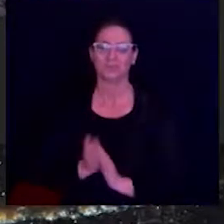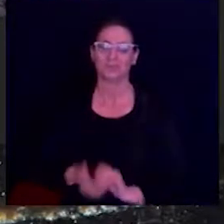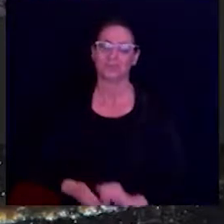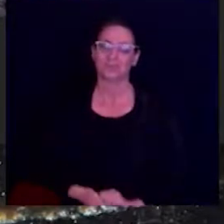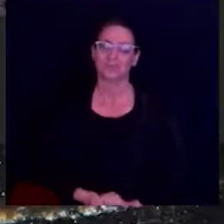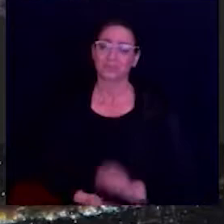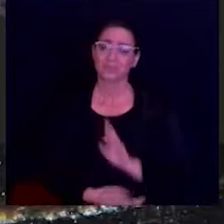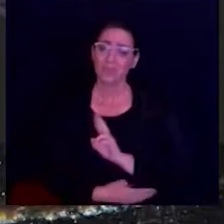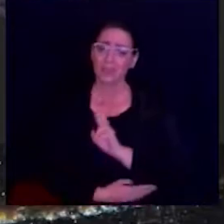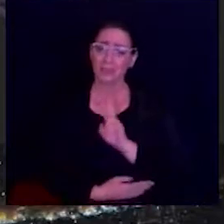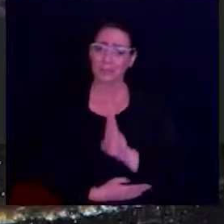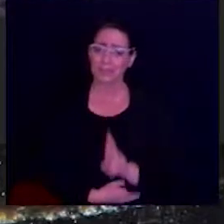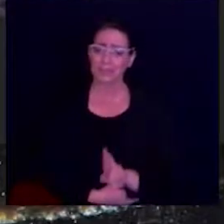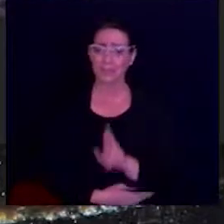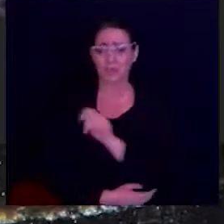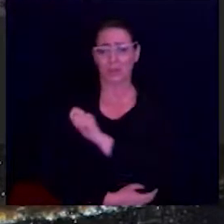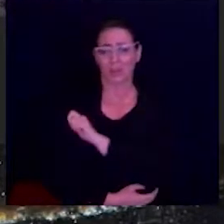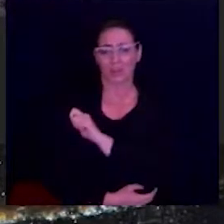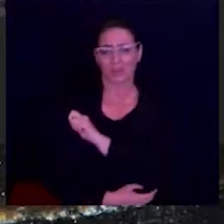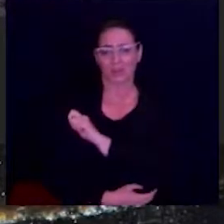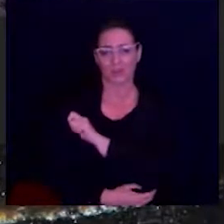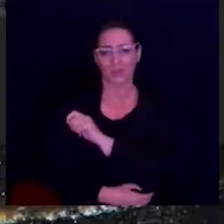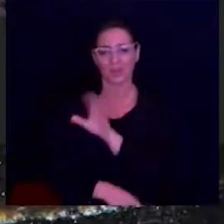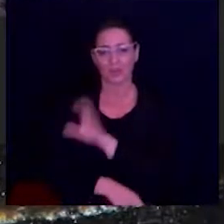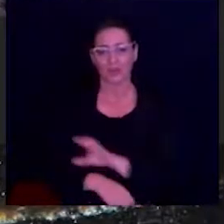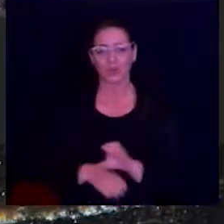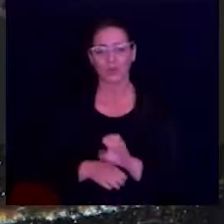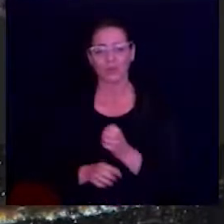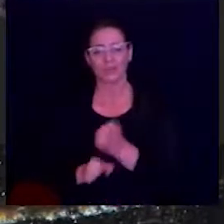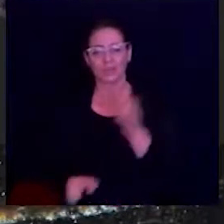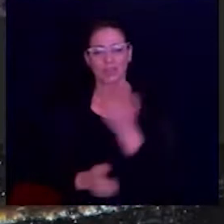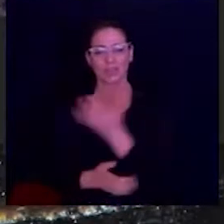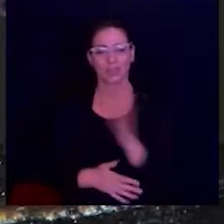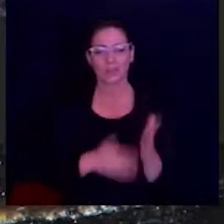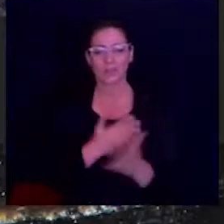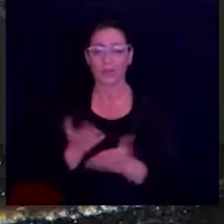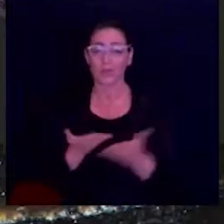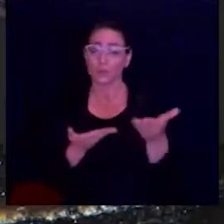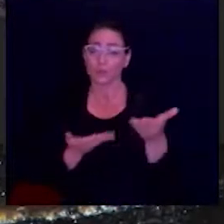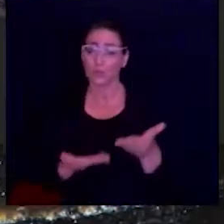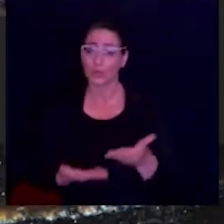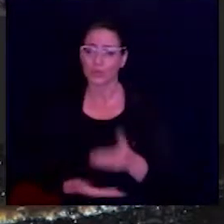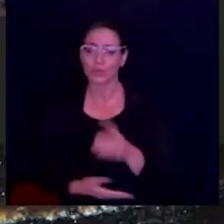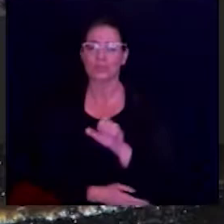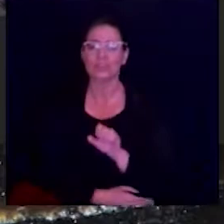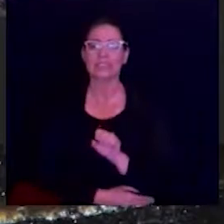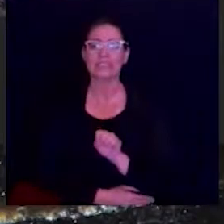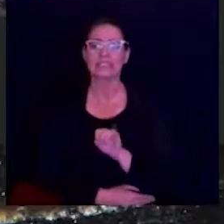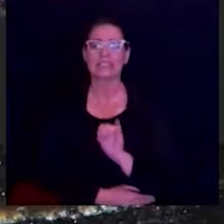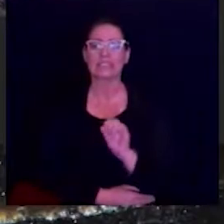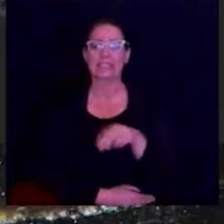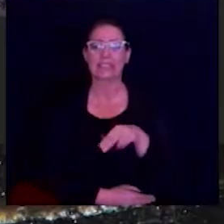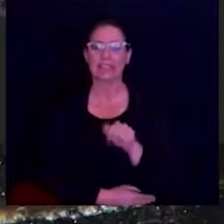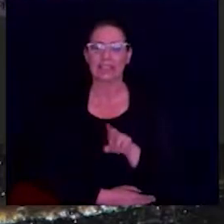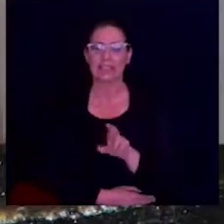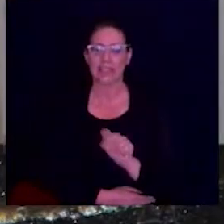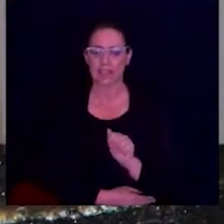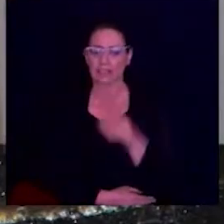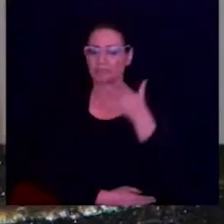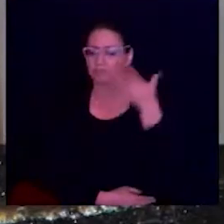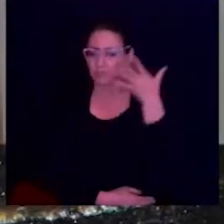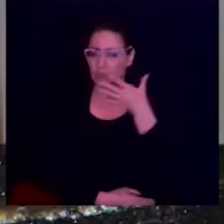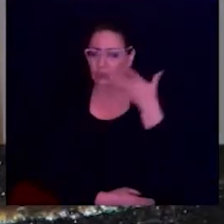Representando as bacharelas do curso de Engenharia Ambiental, convidamos Sinara da Silva Bianchi para proferir seu discurso.